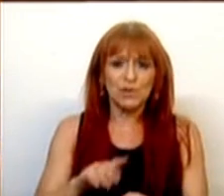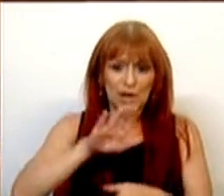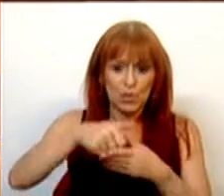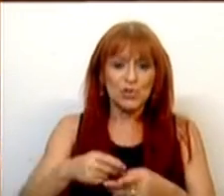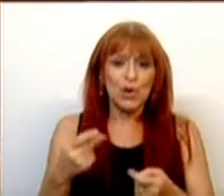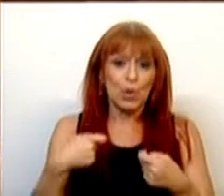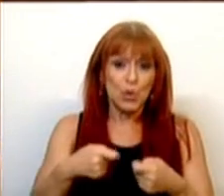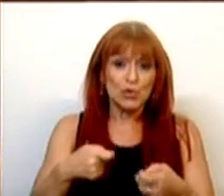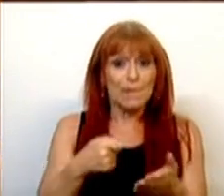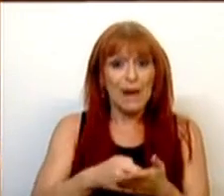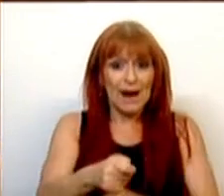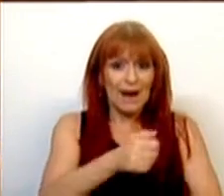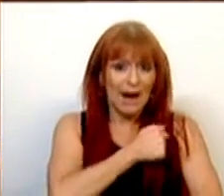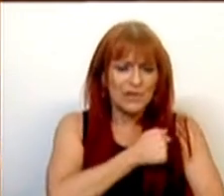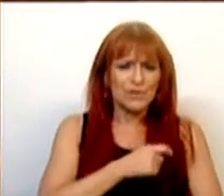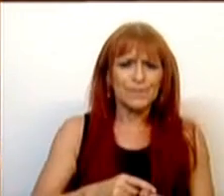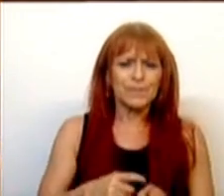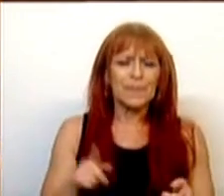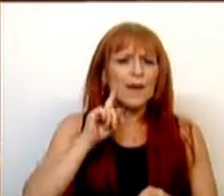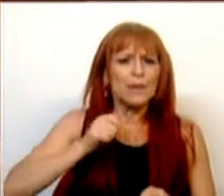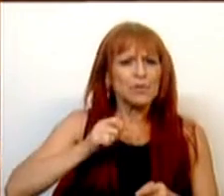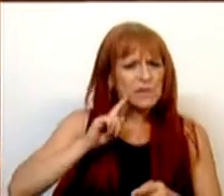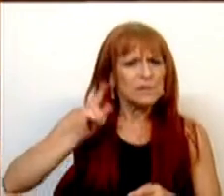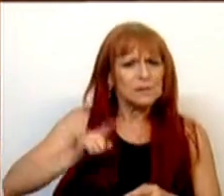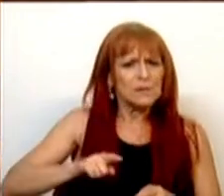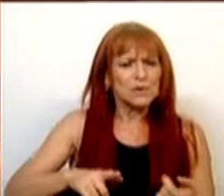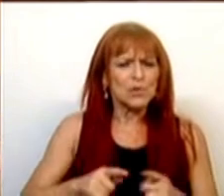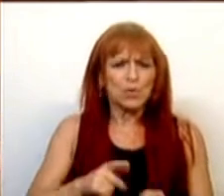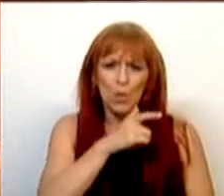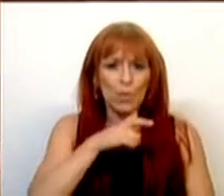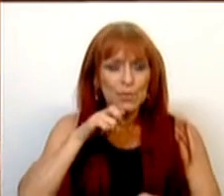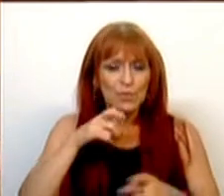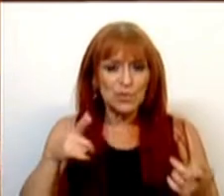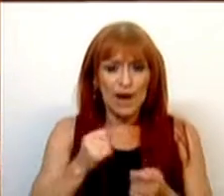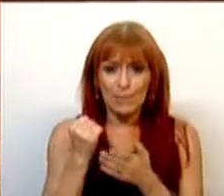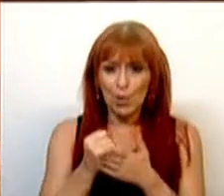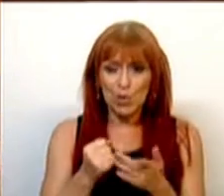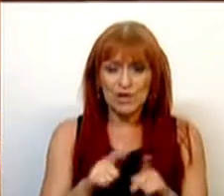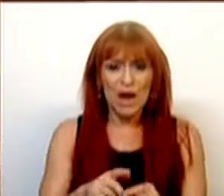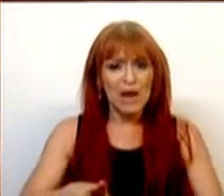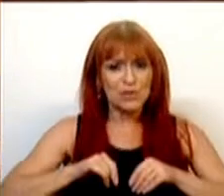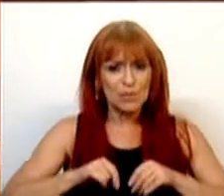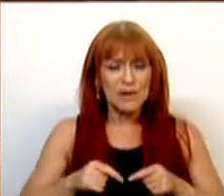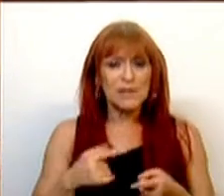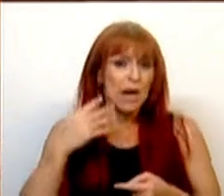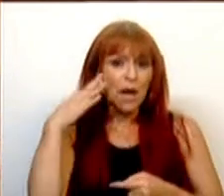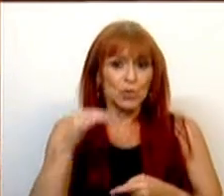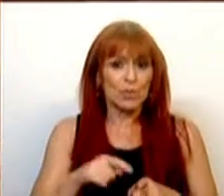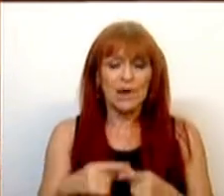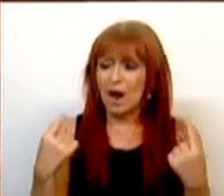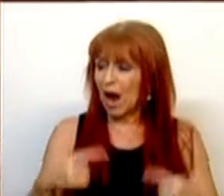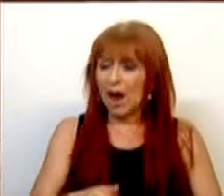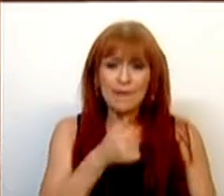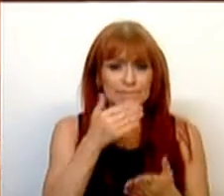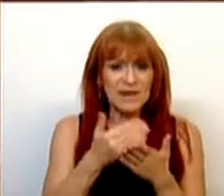custos com a habitação. São parte importante e relevante de um compromisso de apoio assumido, onde naturalmente